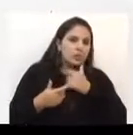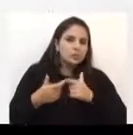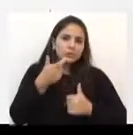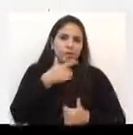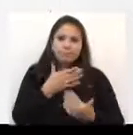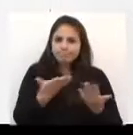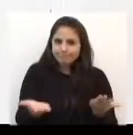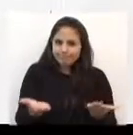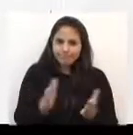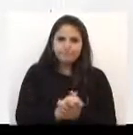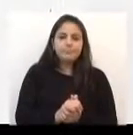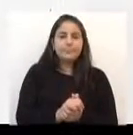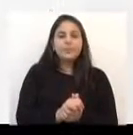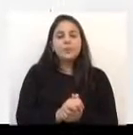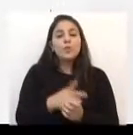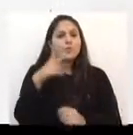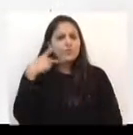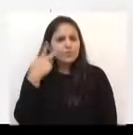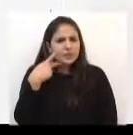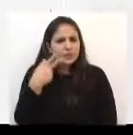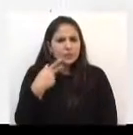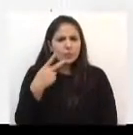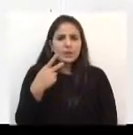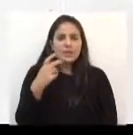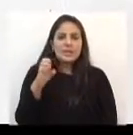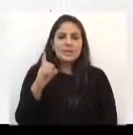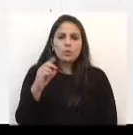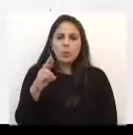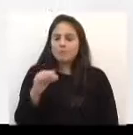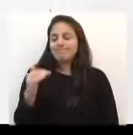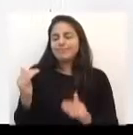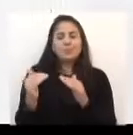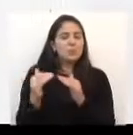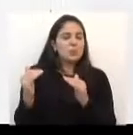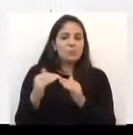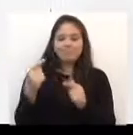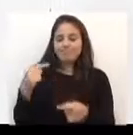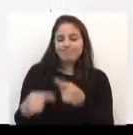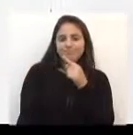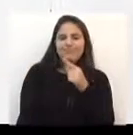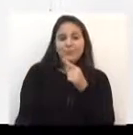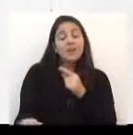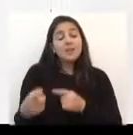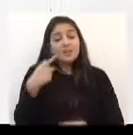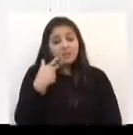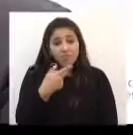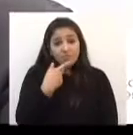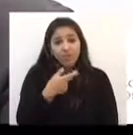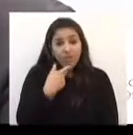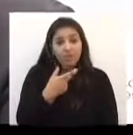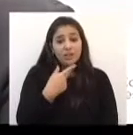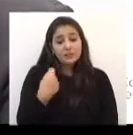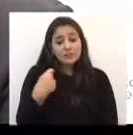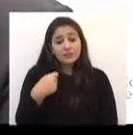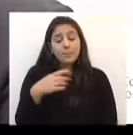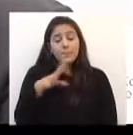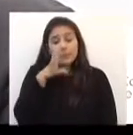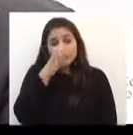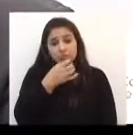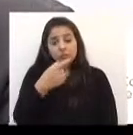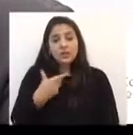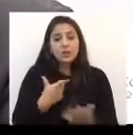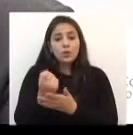vereador Eduardo Peliciori discorda e reafirma a importância de uma apuração mais rígida sobre a compra